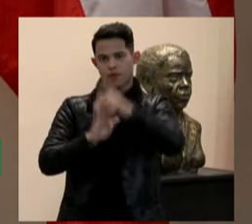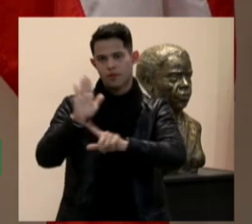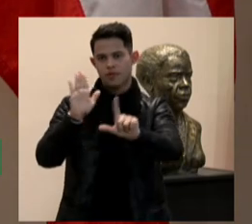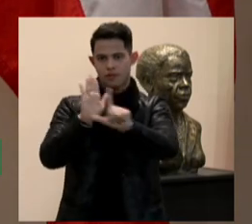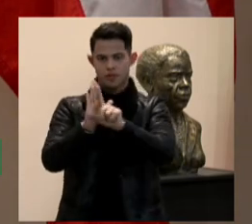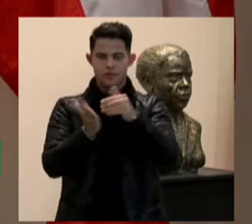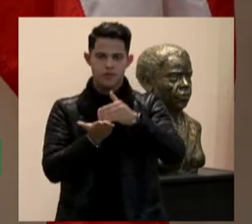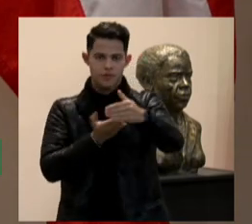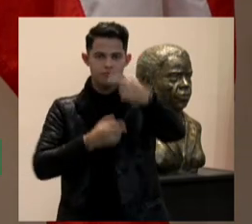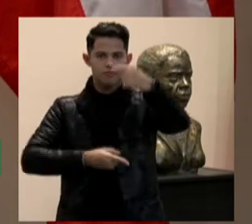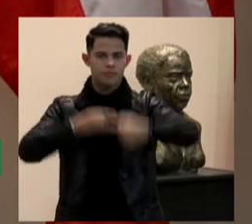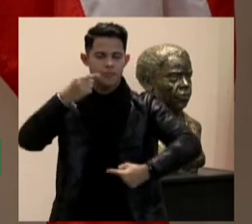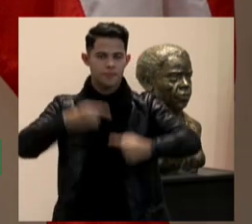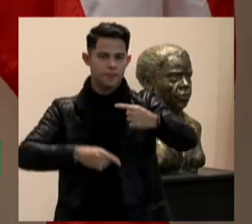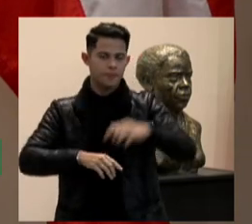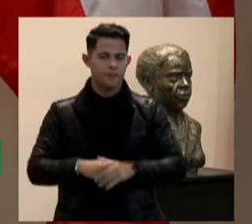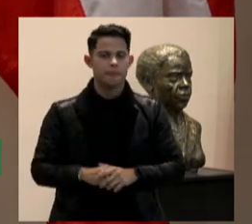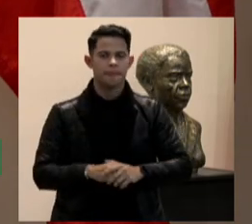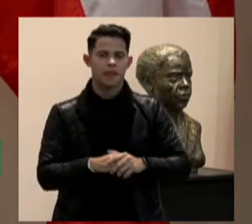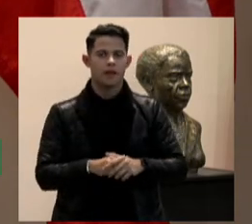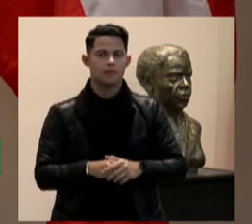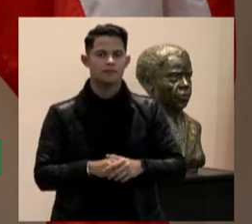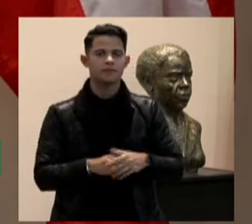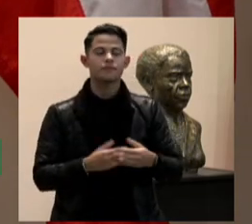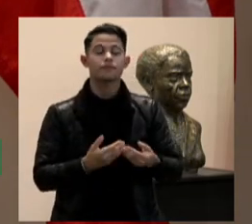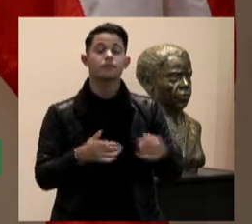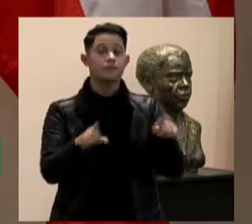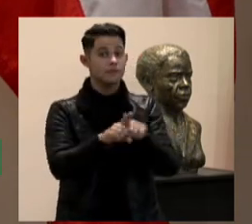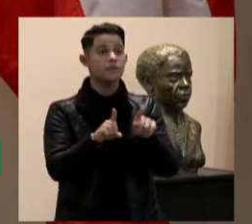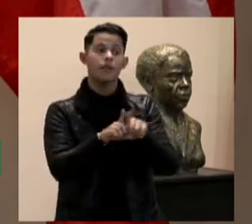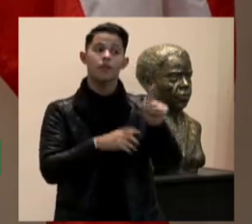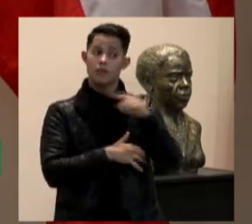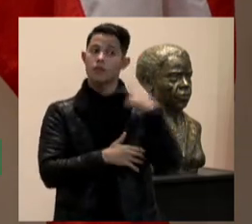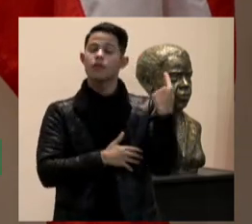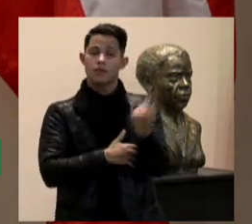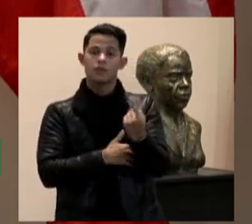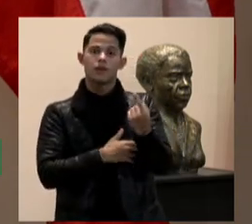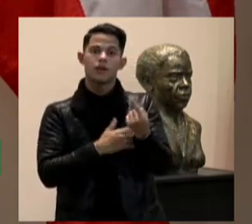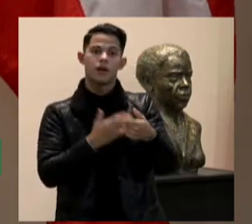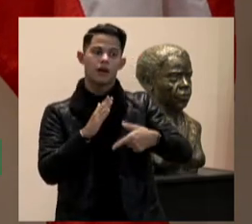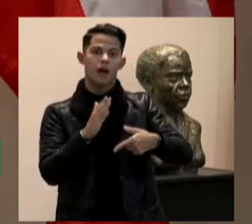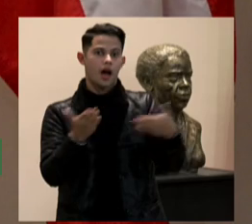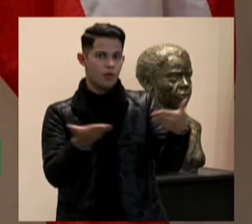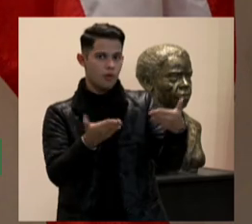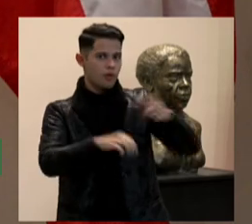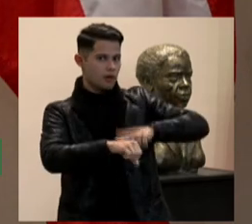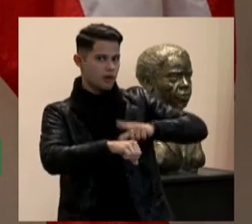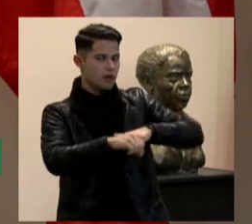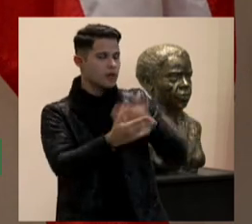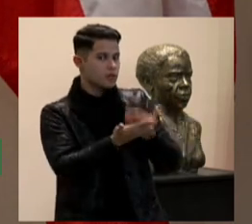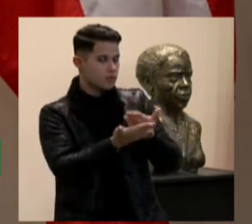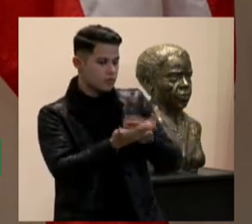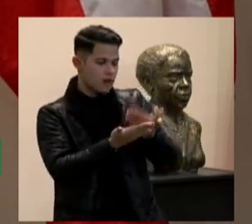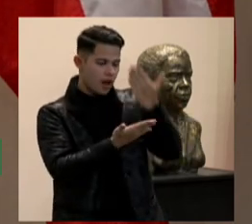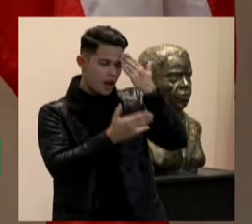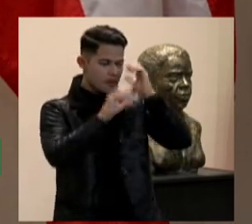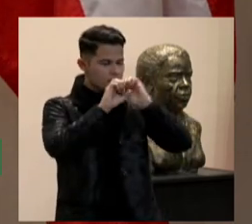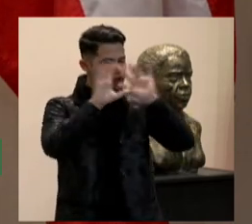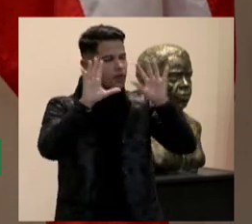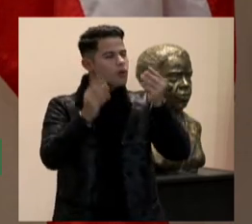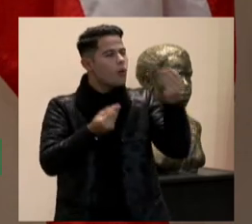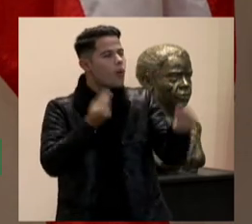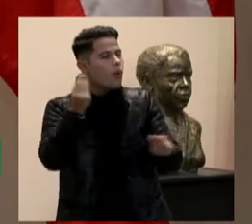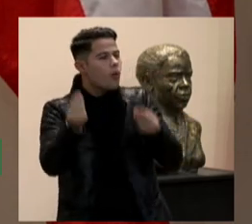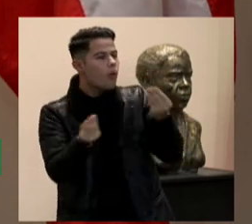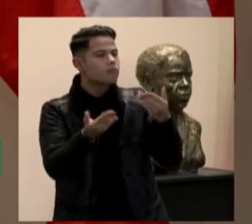discussão. Claro que agora a gente vai ter que estudar e entender qual é a concepção de equidade que está posta aí, quais são